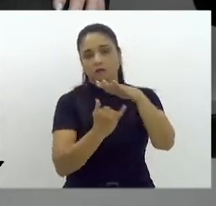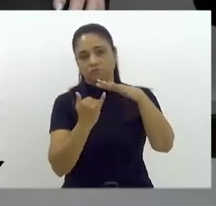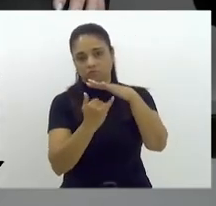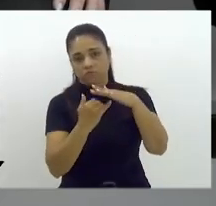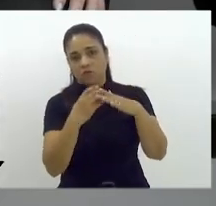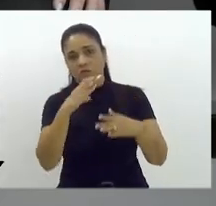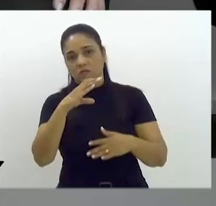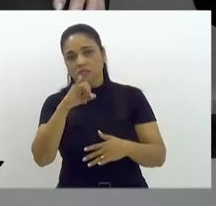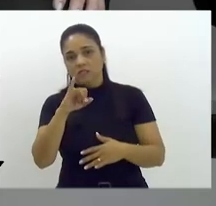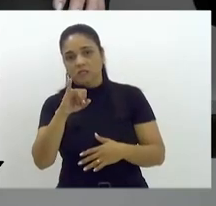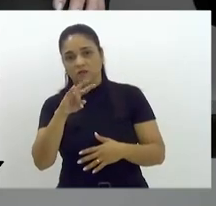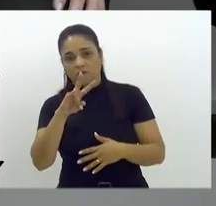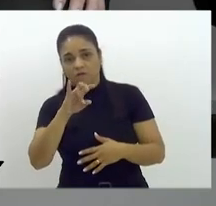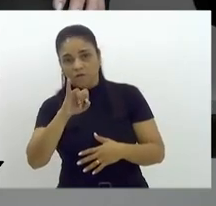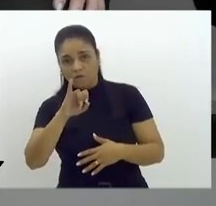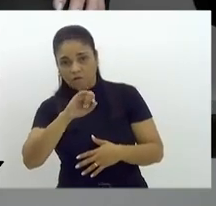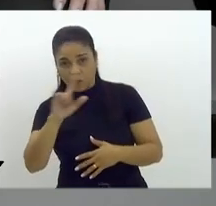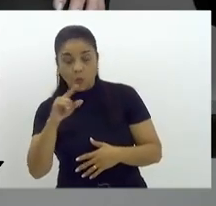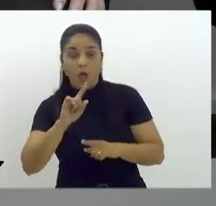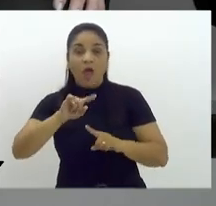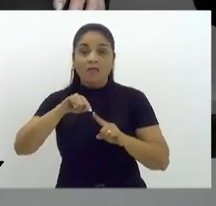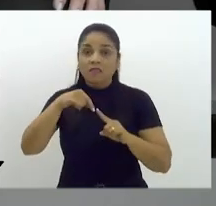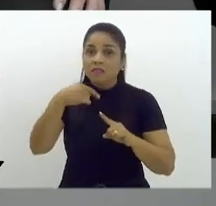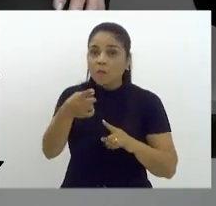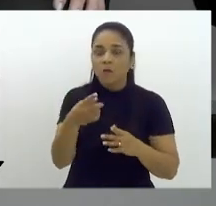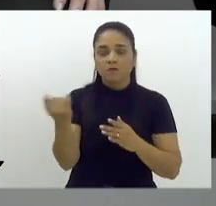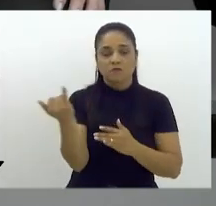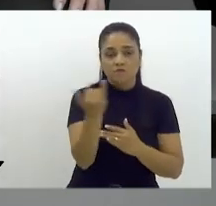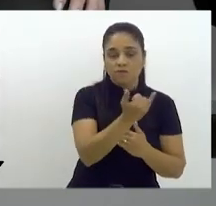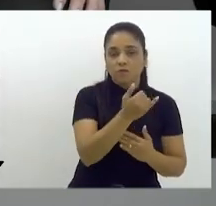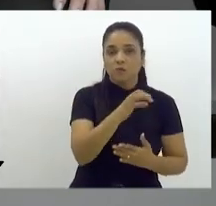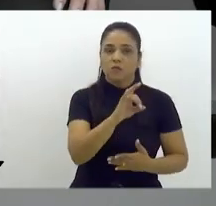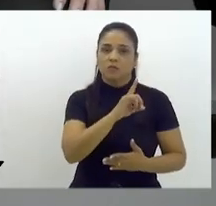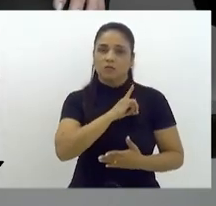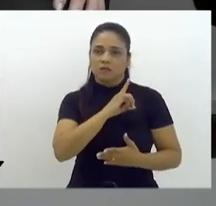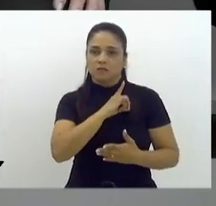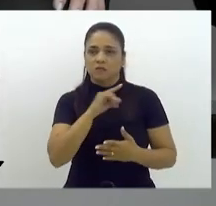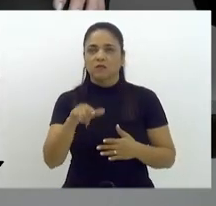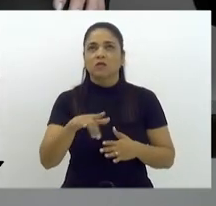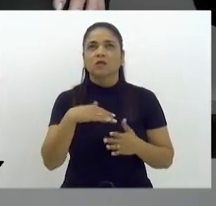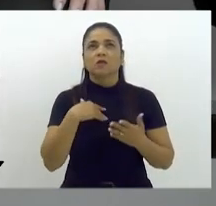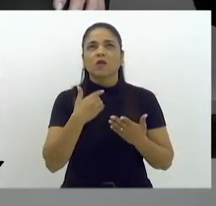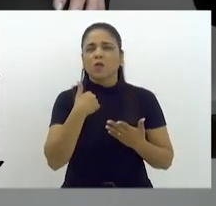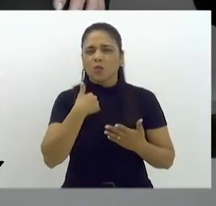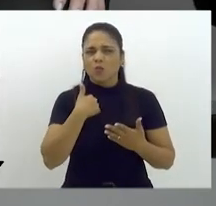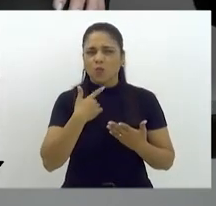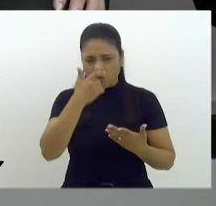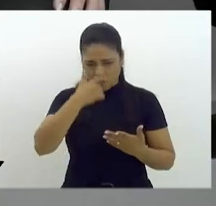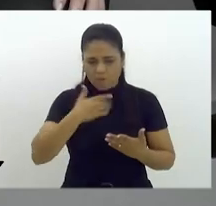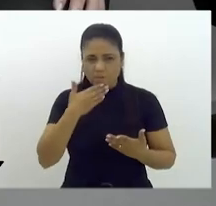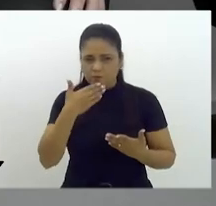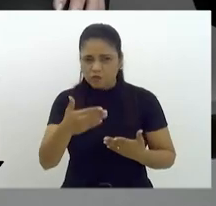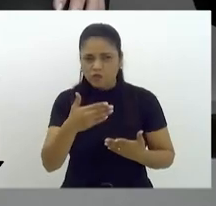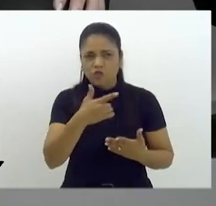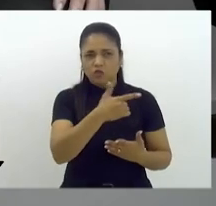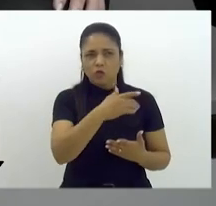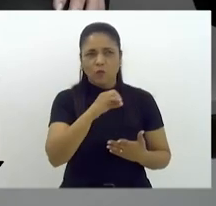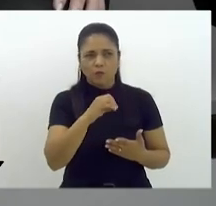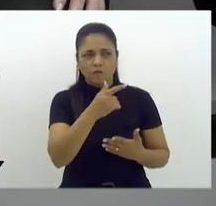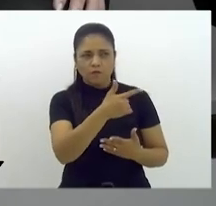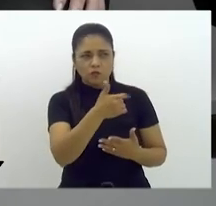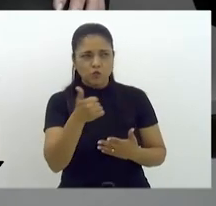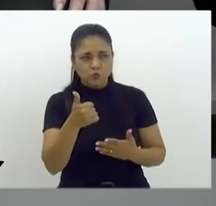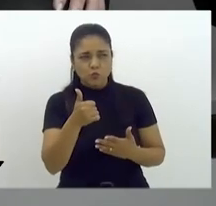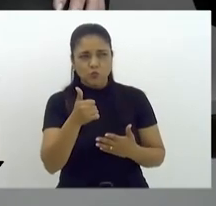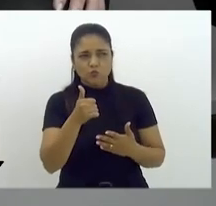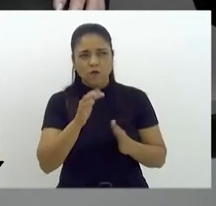quebra de sigilo bancário que eu requeria na polícia que foi em 2021 final de